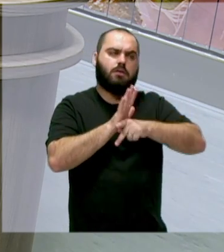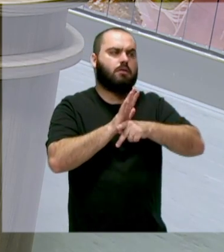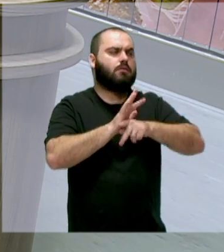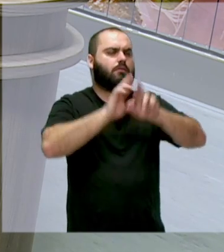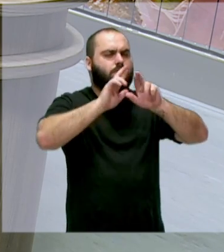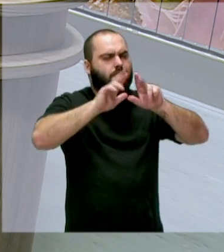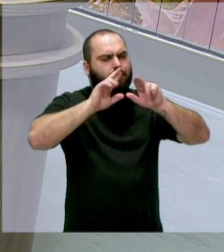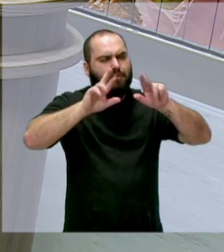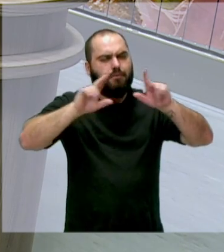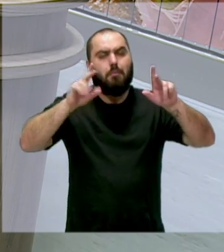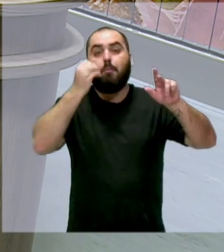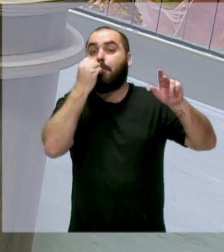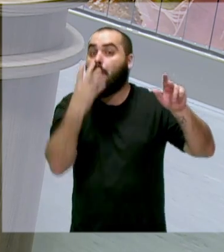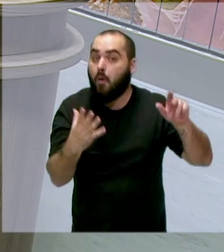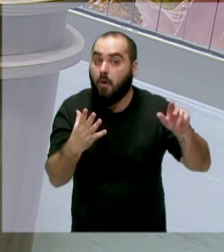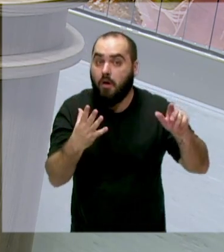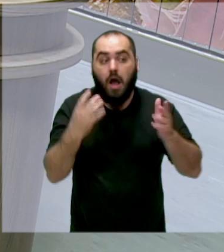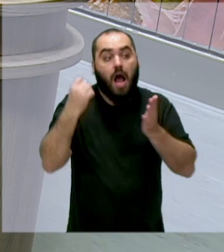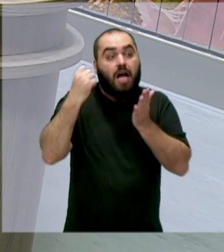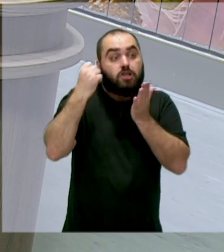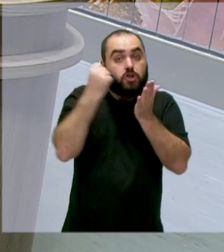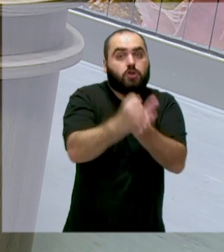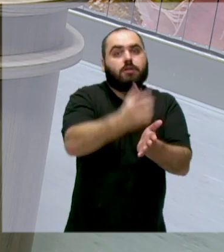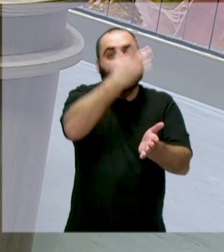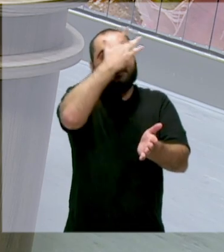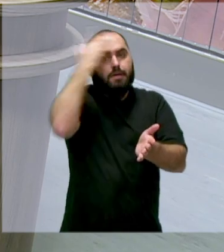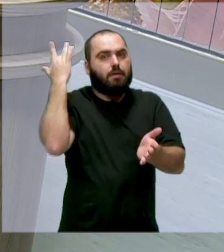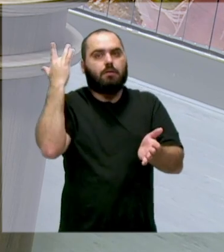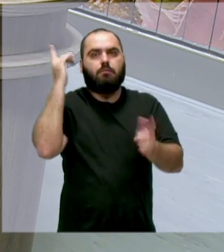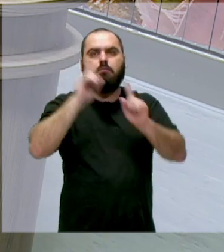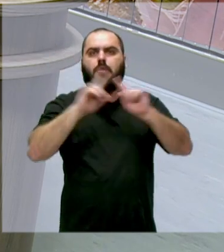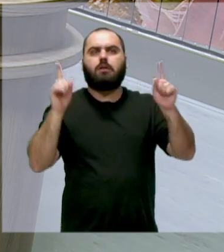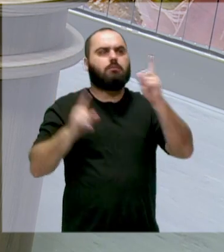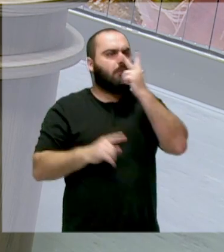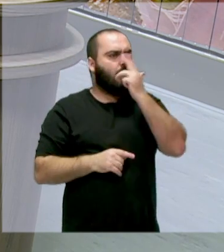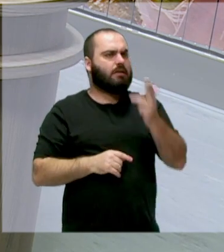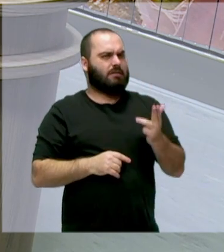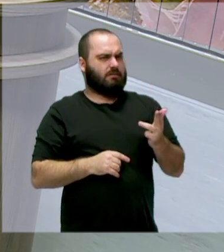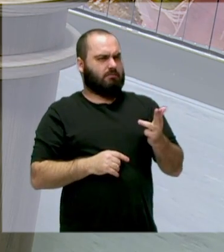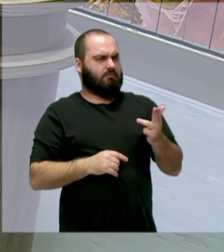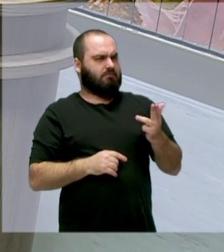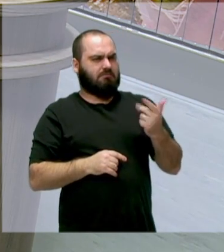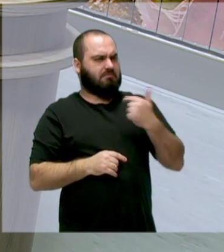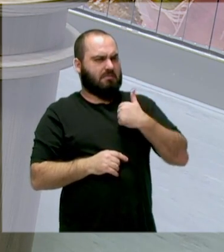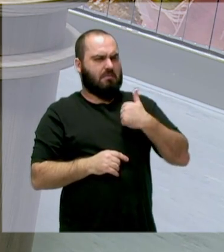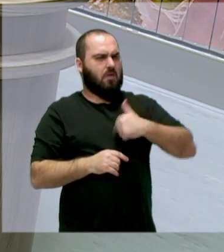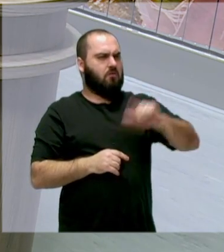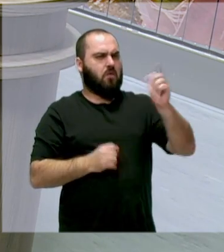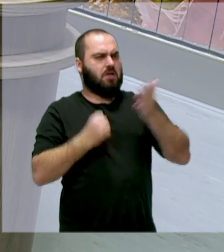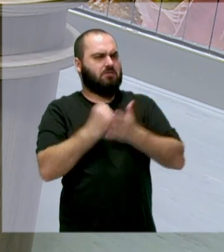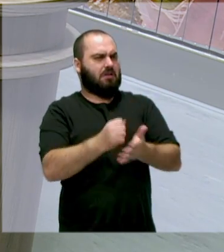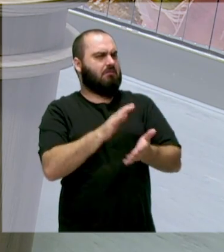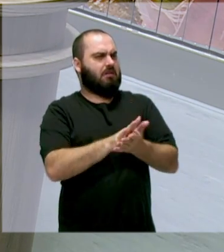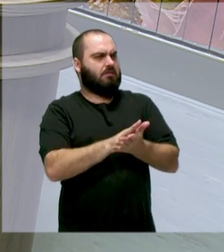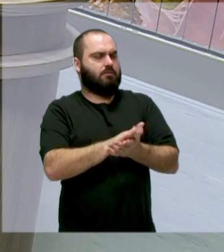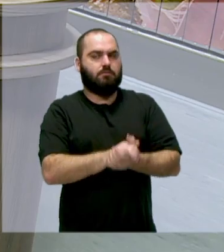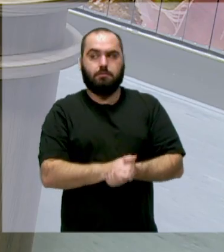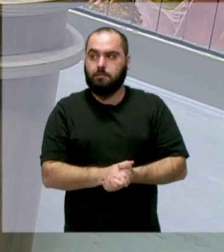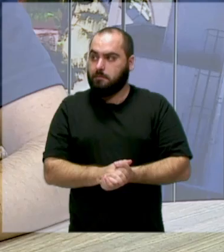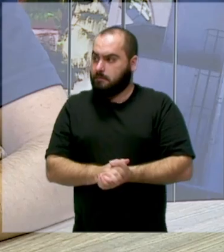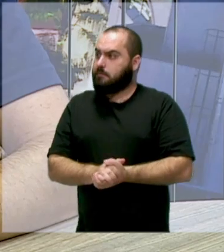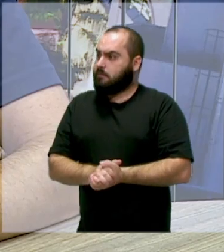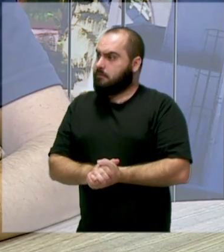bons, exatamente para auxiliar as pessoas, e parece assim, então não vou fazer minha parte. Eu cito até a